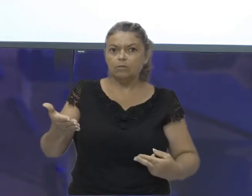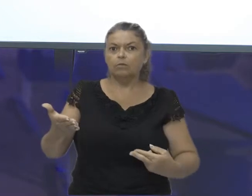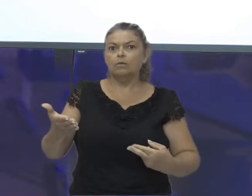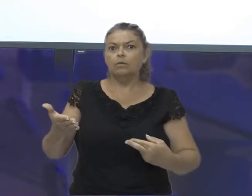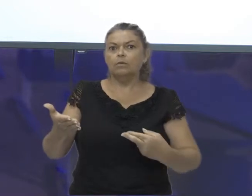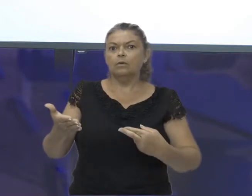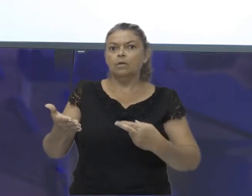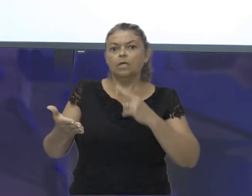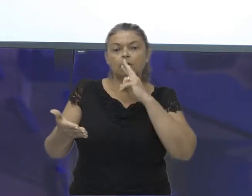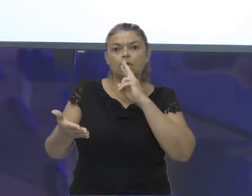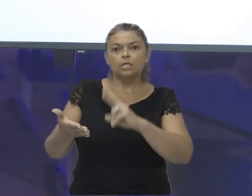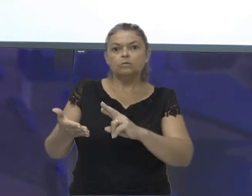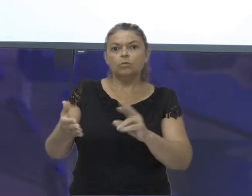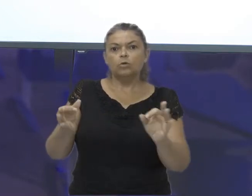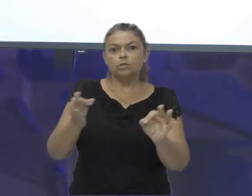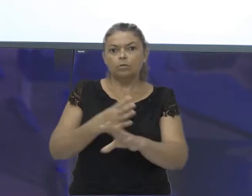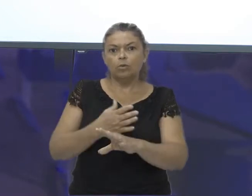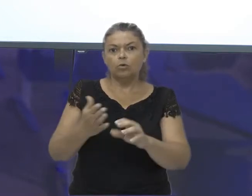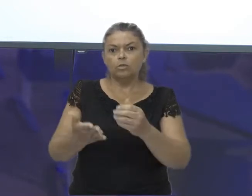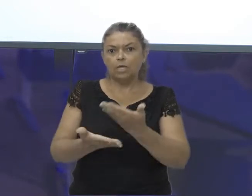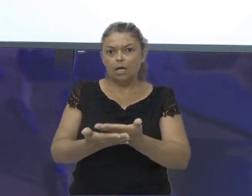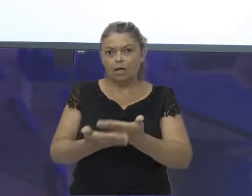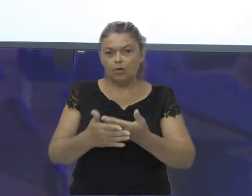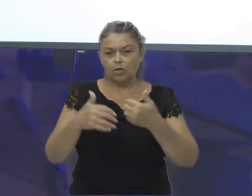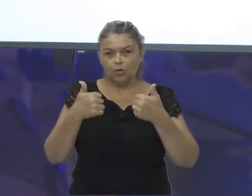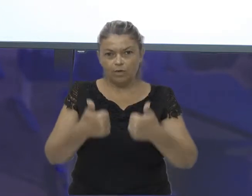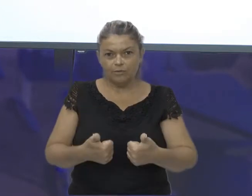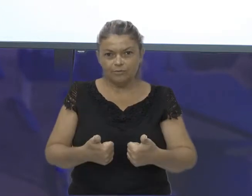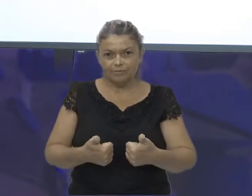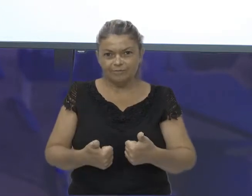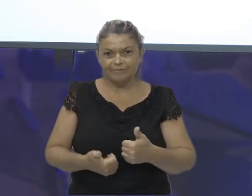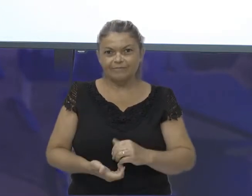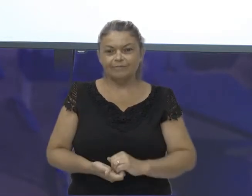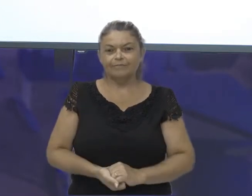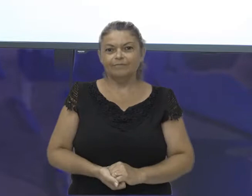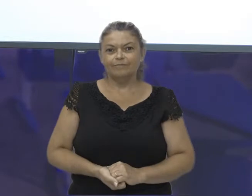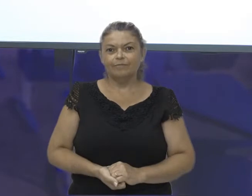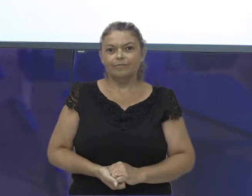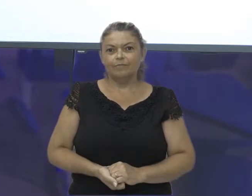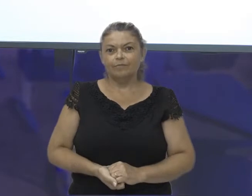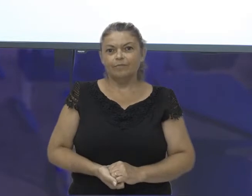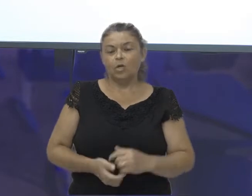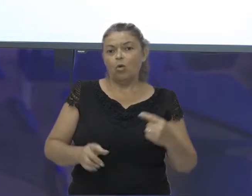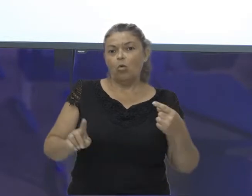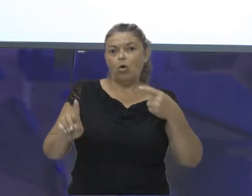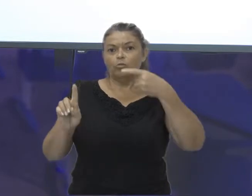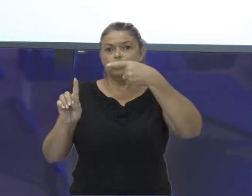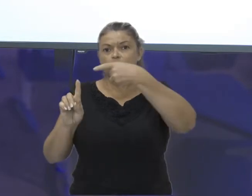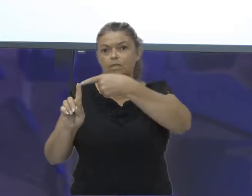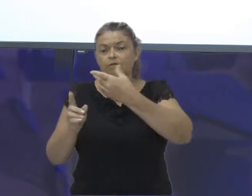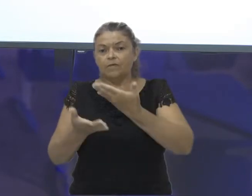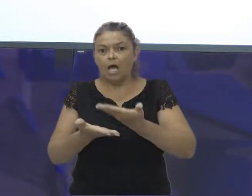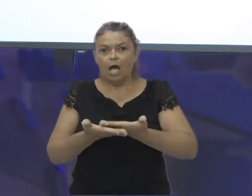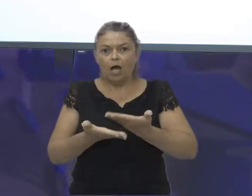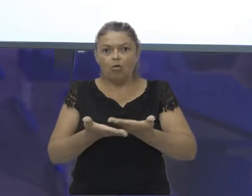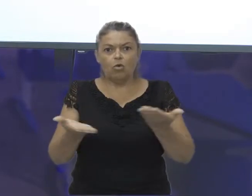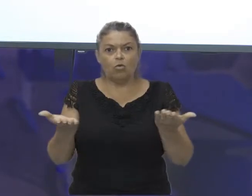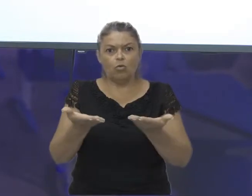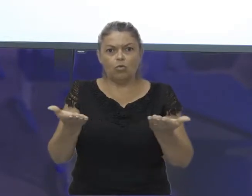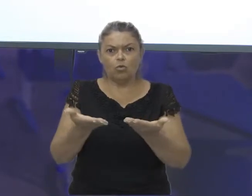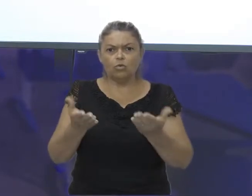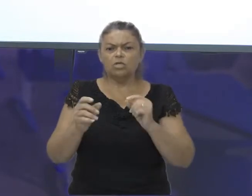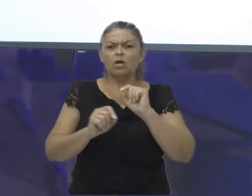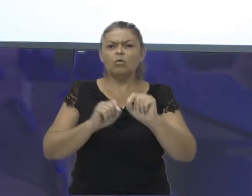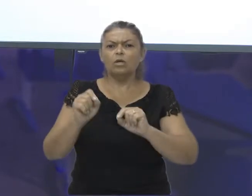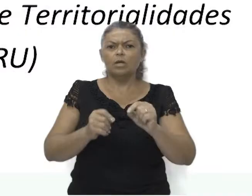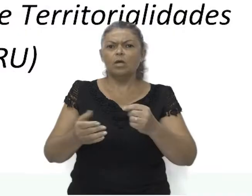após essa aula, correto? O objetivo da nossa aula de hoje é fazer as correções